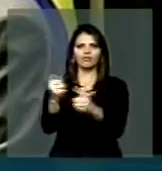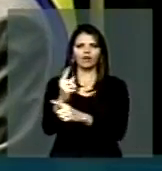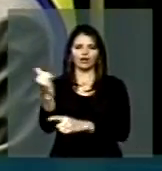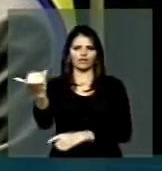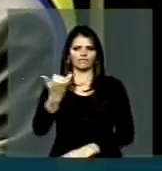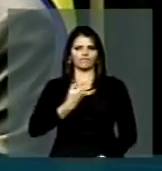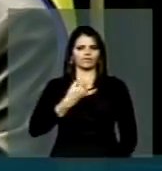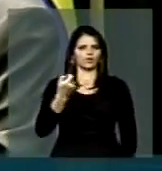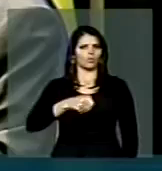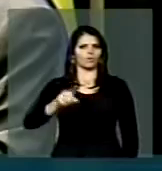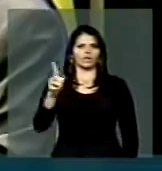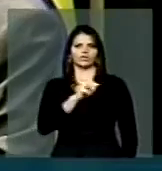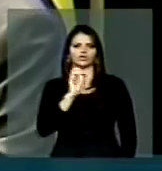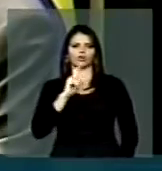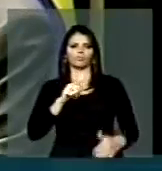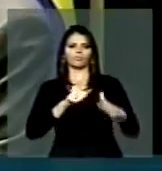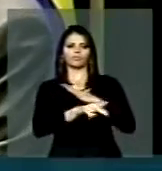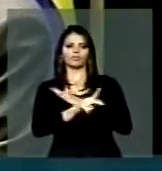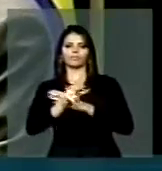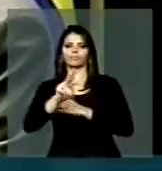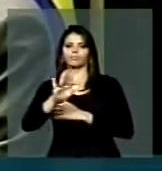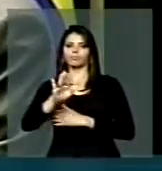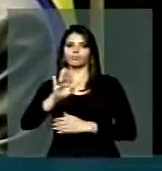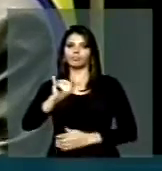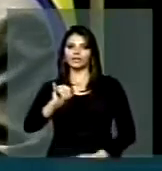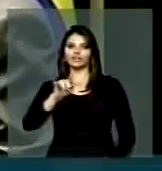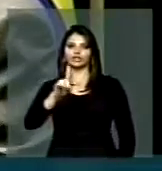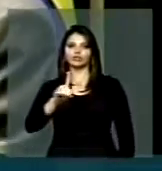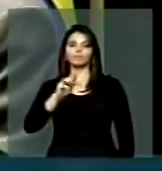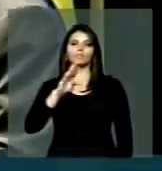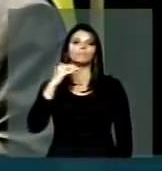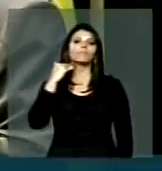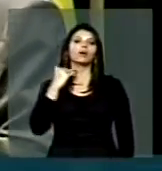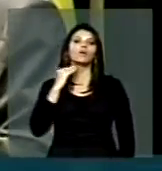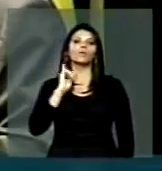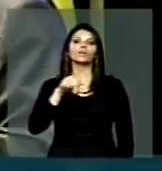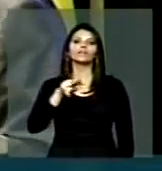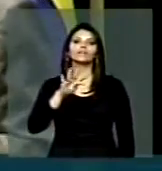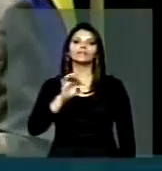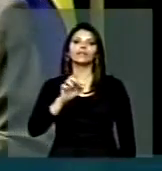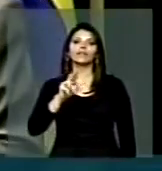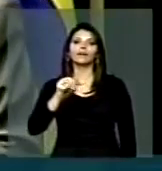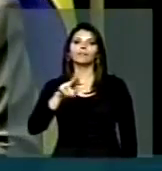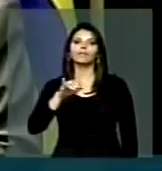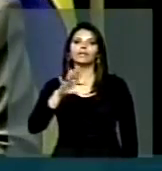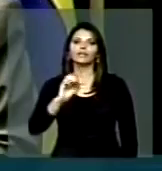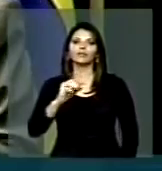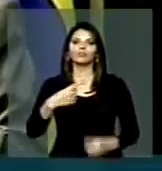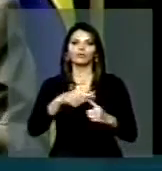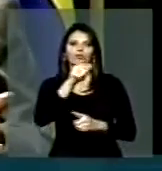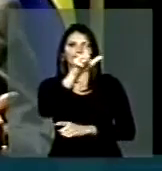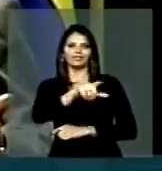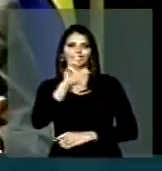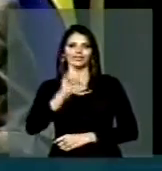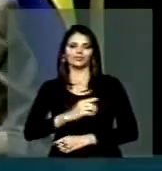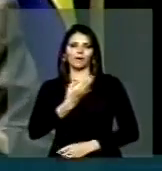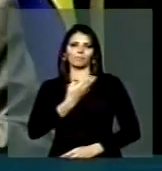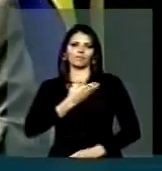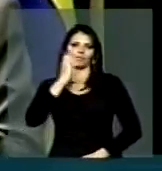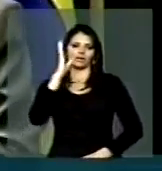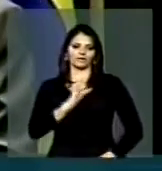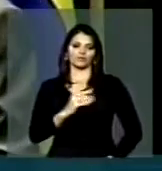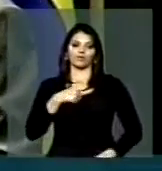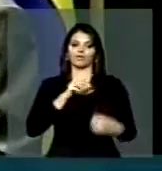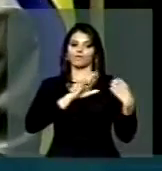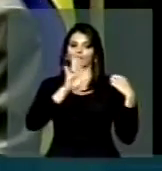precisa, basta depositar no BID, Banco Interamericano, dirigido por Henrique Iglesias, que era amigo do Brasil. E eu fui ao Banco Interamericano